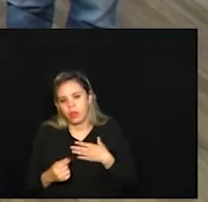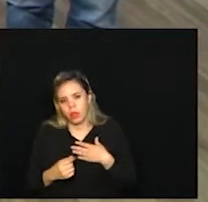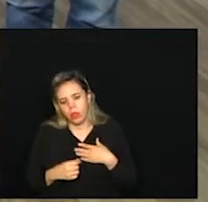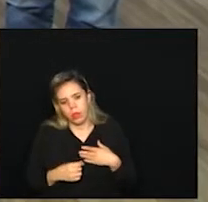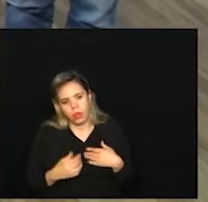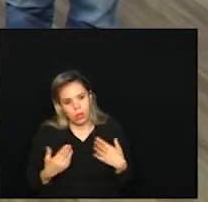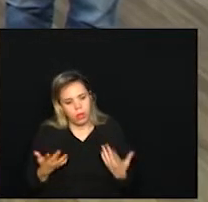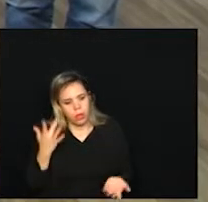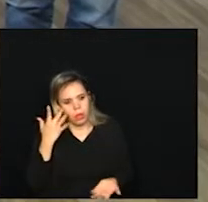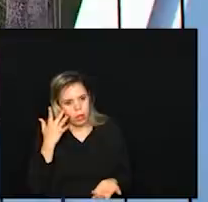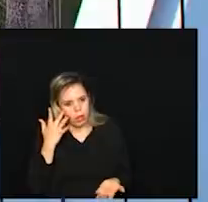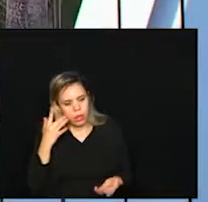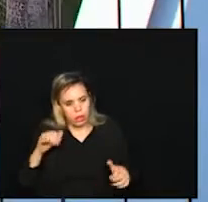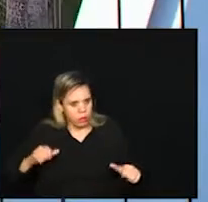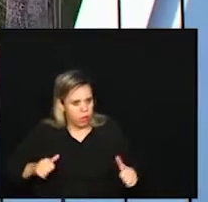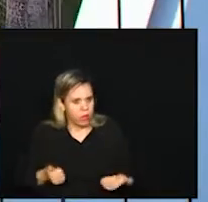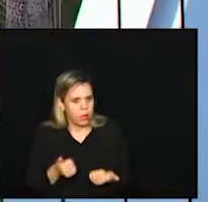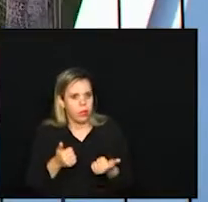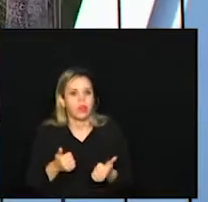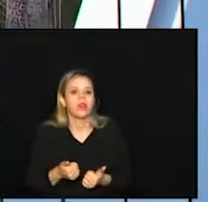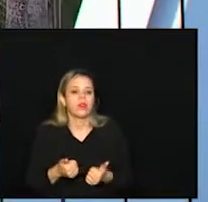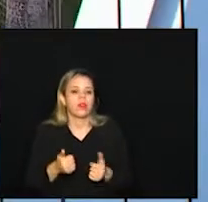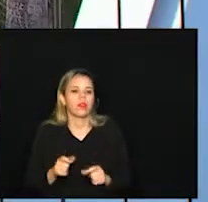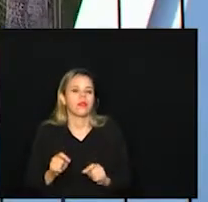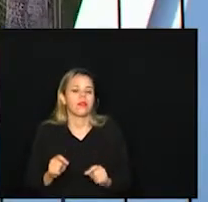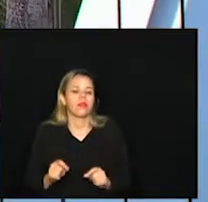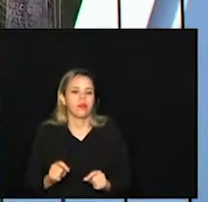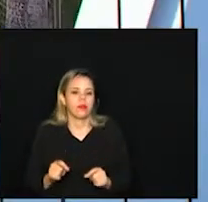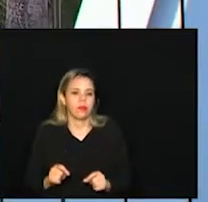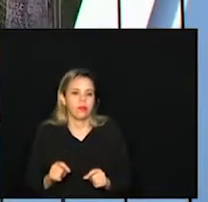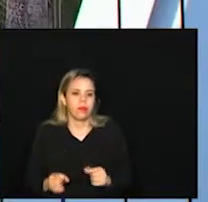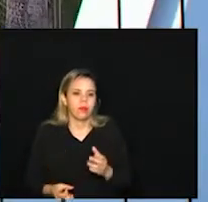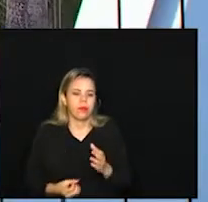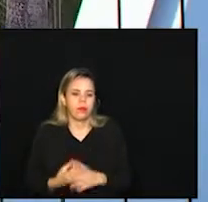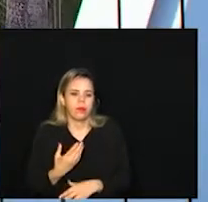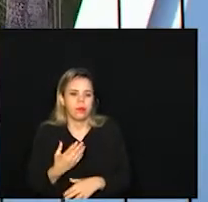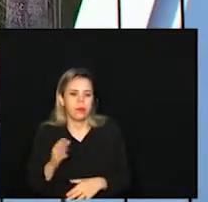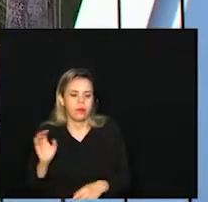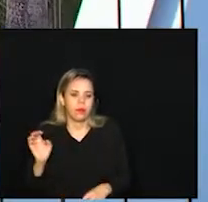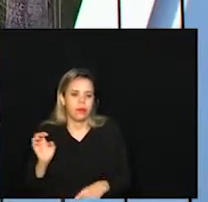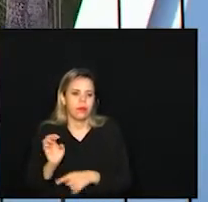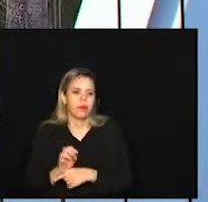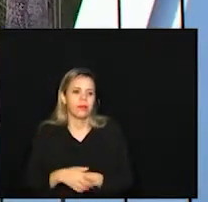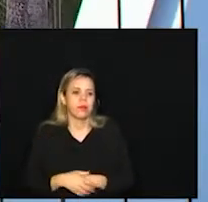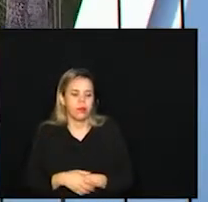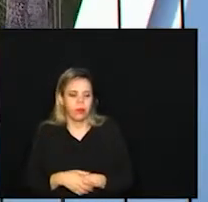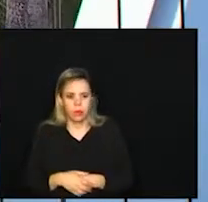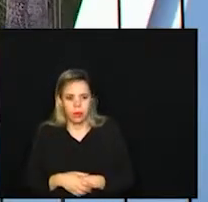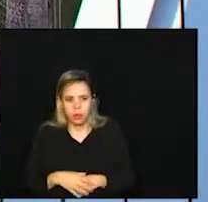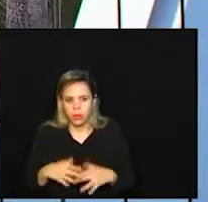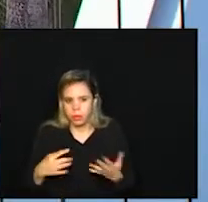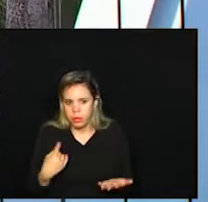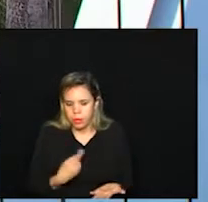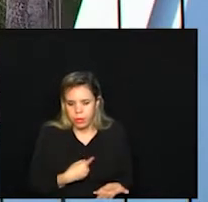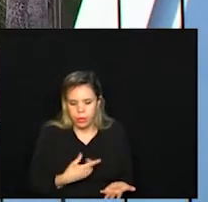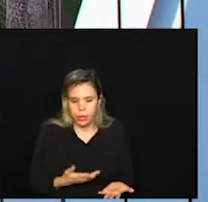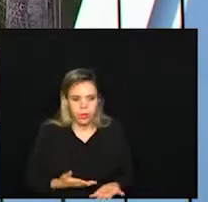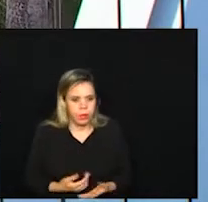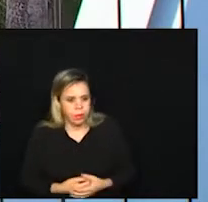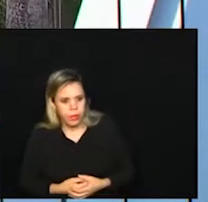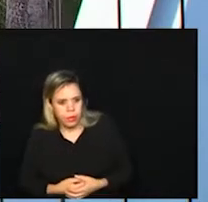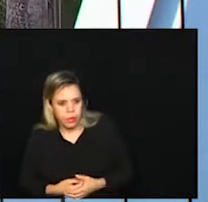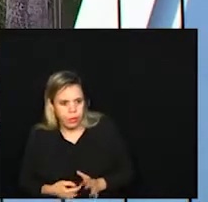e eu acho muito positivo que que esteja acontecendo em nível Estadual a quando nós